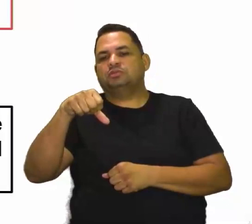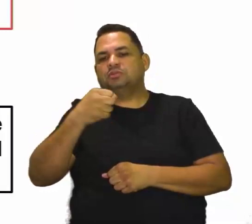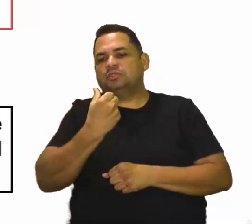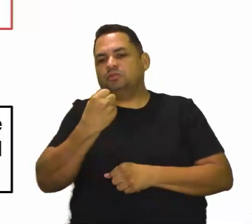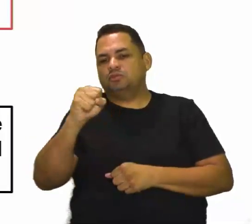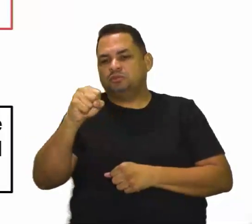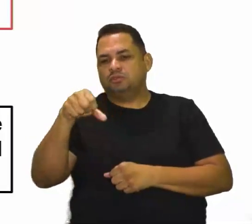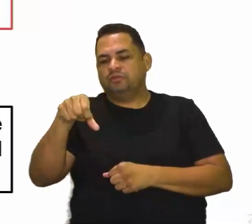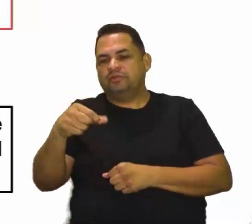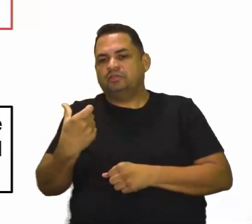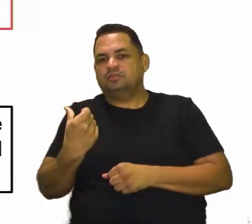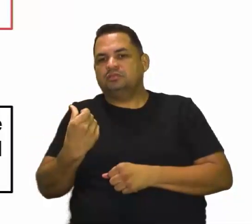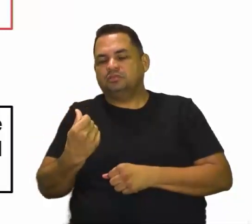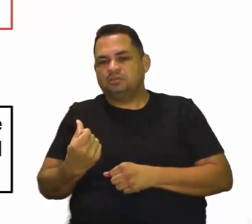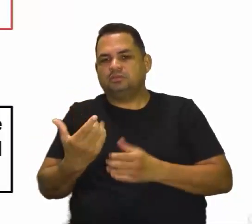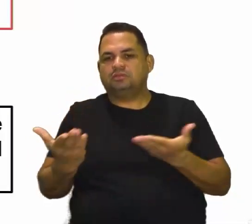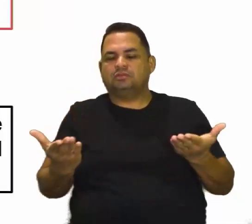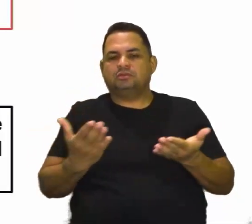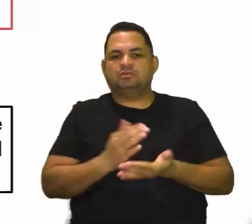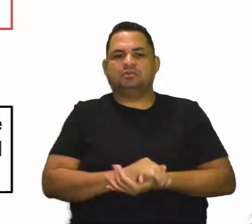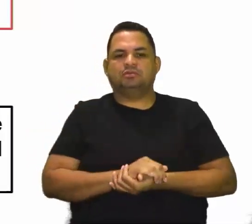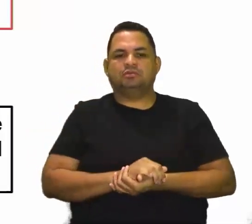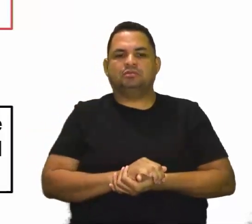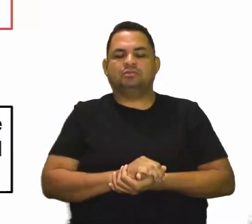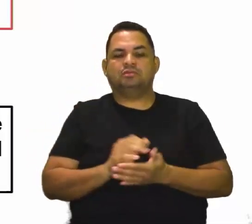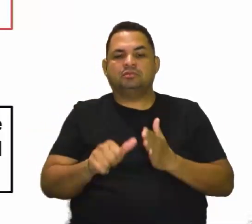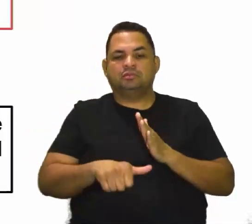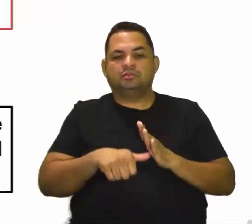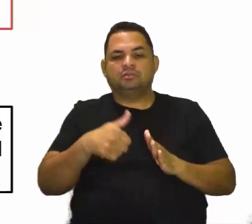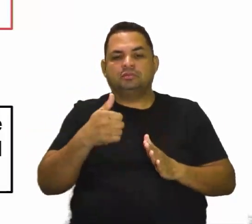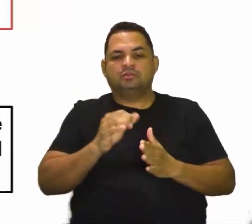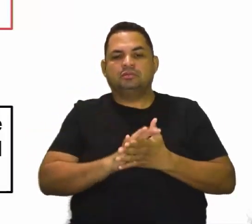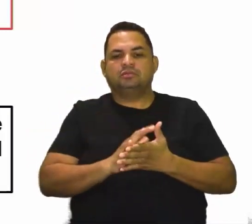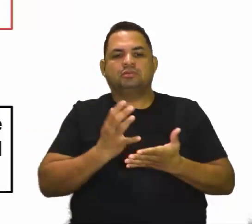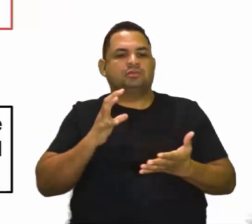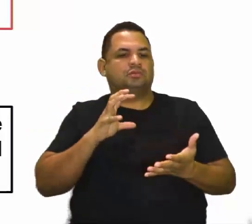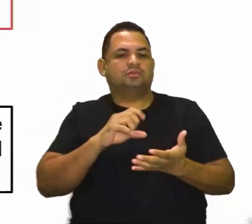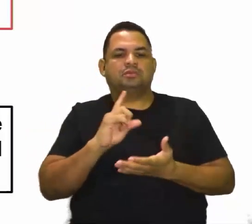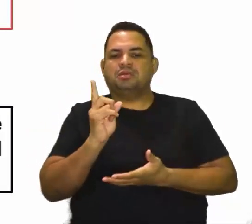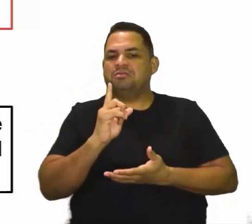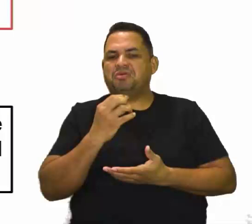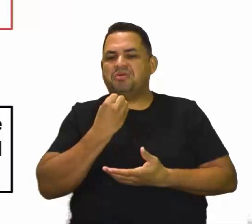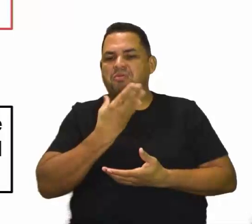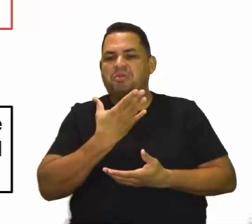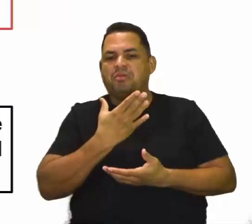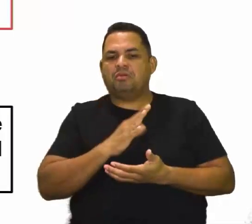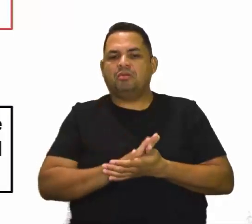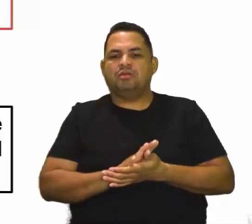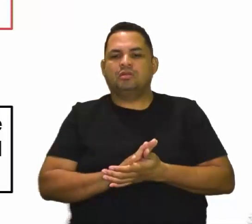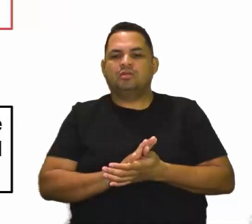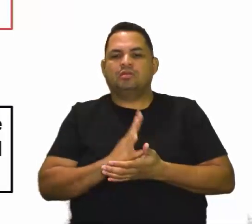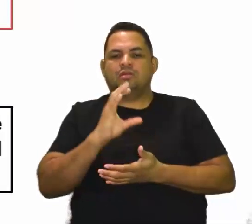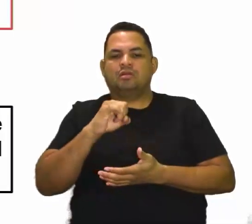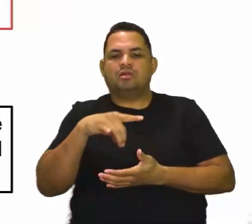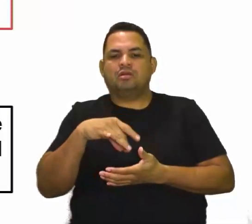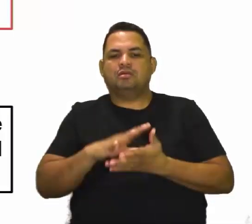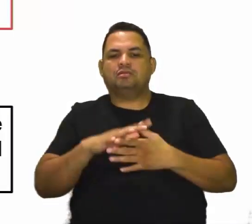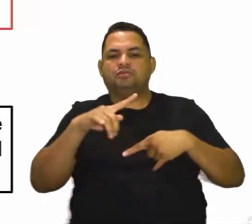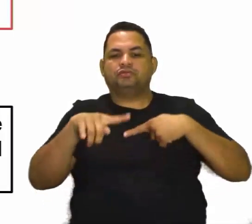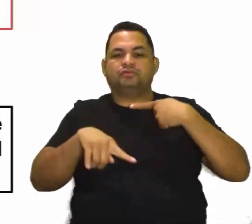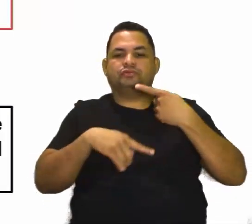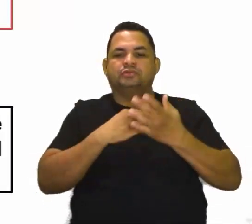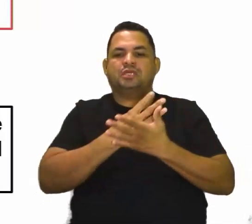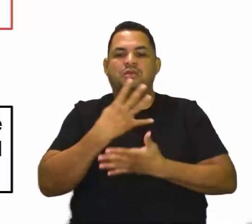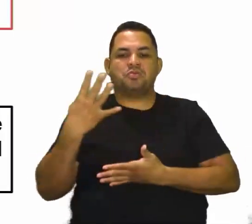1896. 1896. E esse primeiro ataque não foi bem sucedido. Canudos vai cair só depois